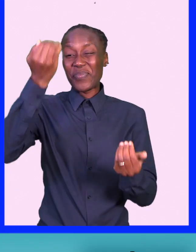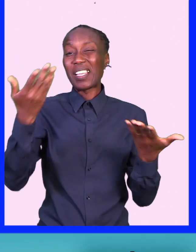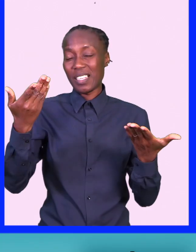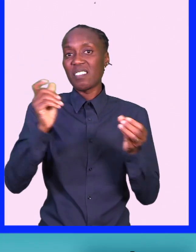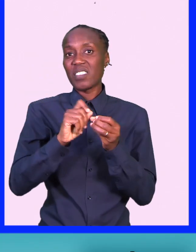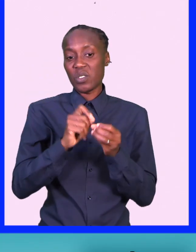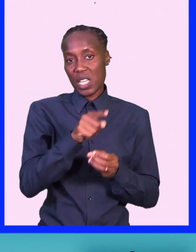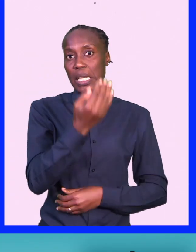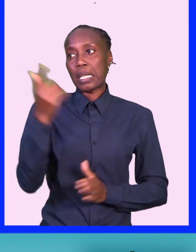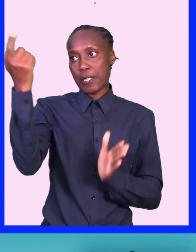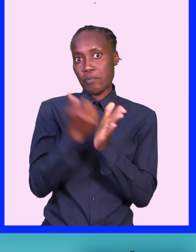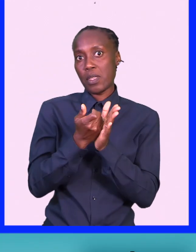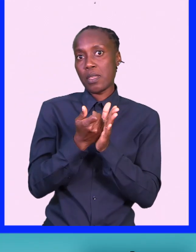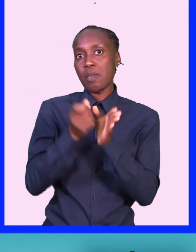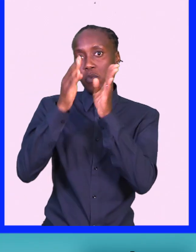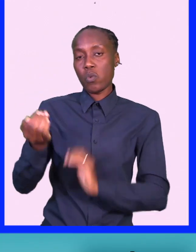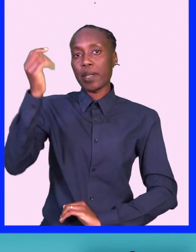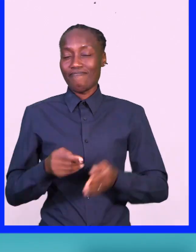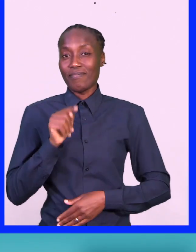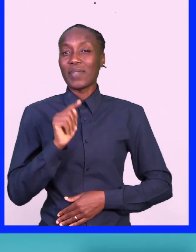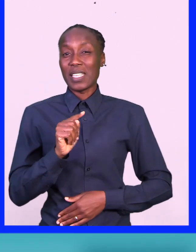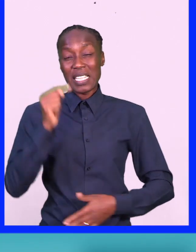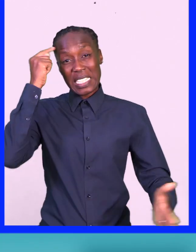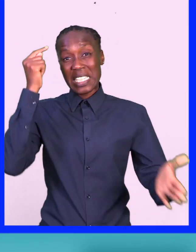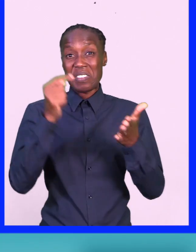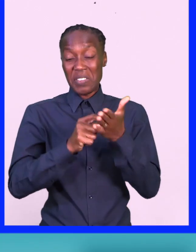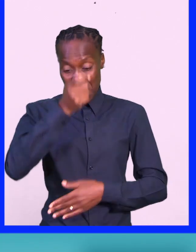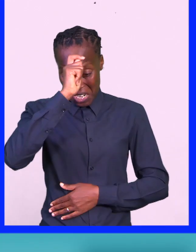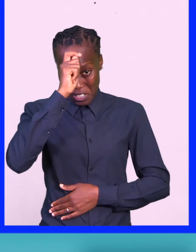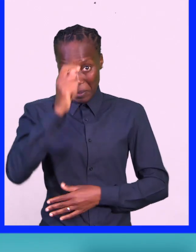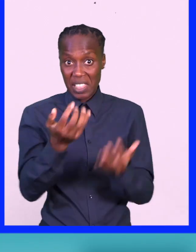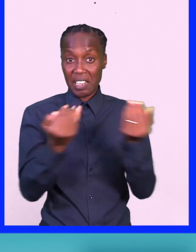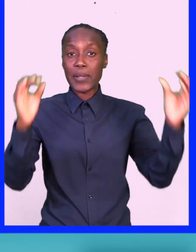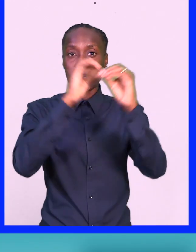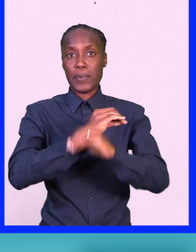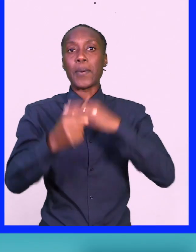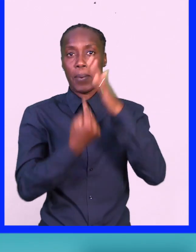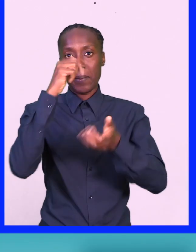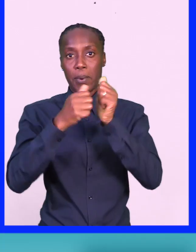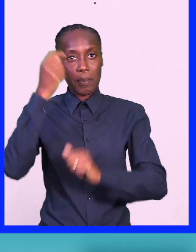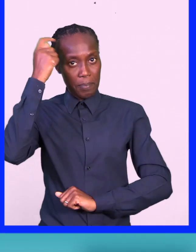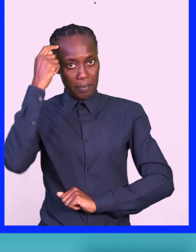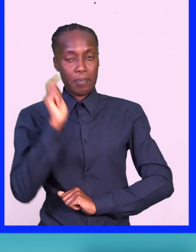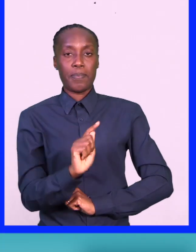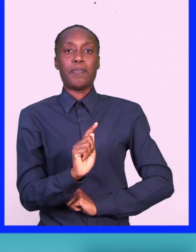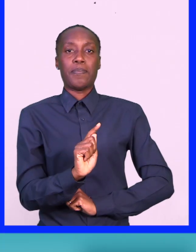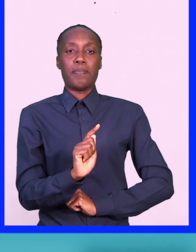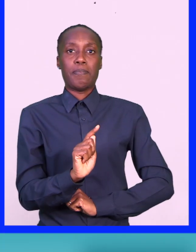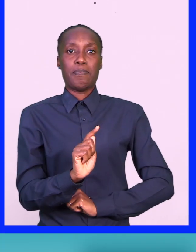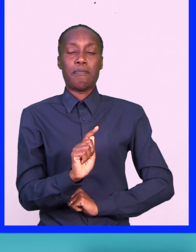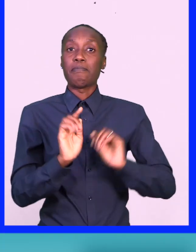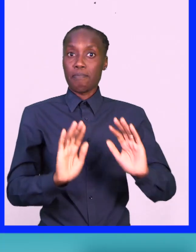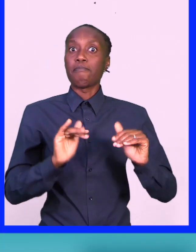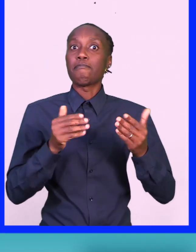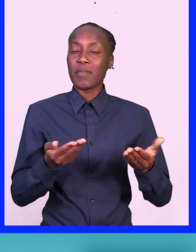as coisas que os mais velhos têm feito, né? Acho que isso é um ato de destruição da infância e da mentalidade do ser humano.